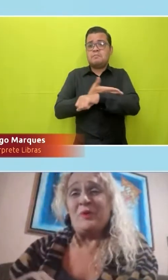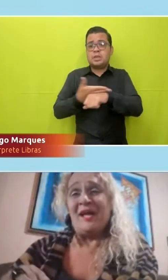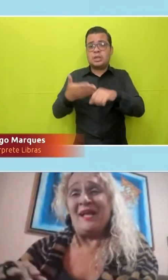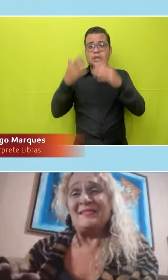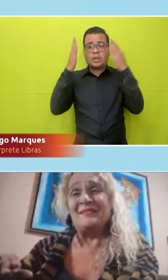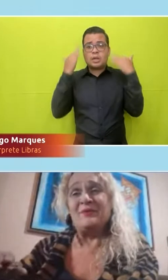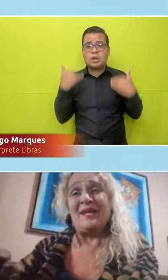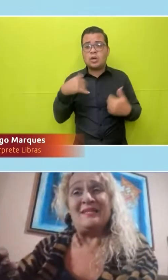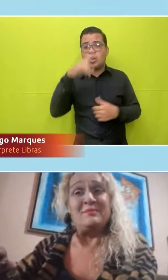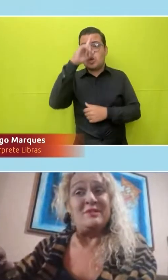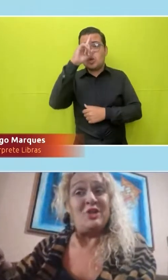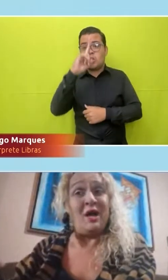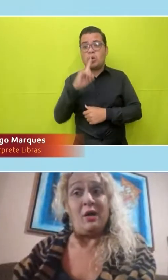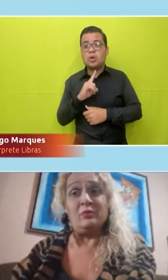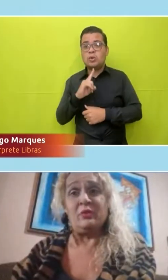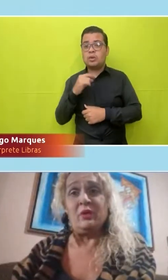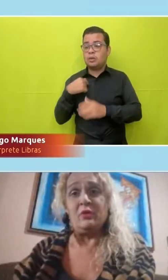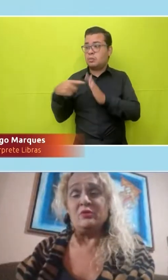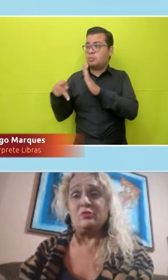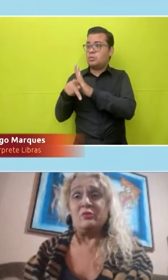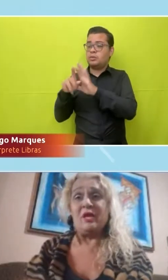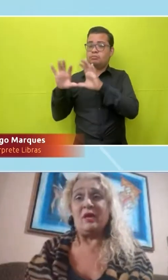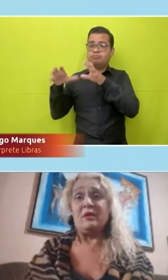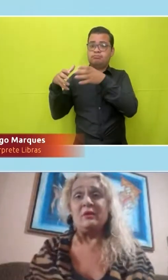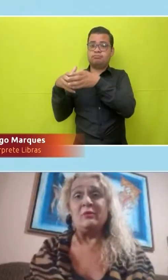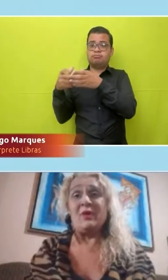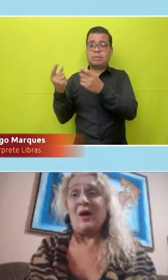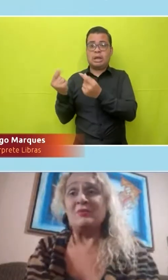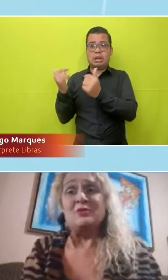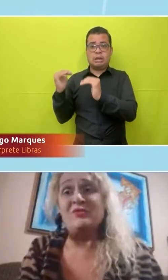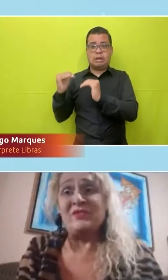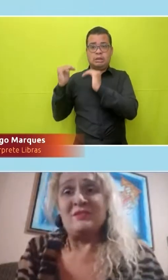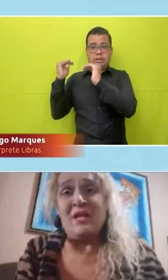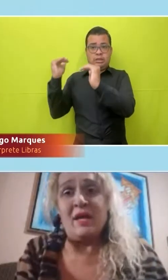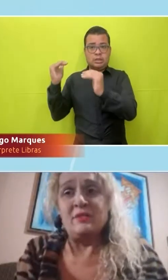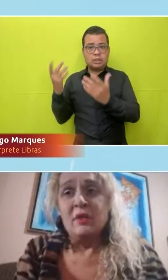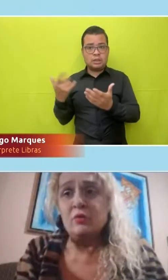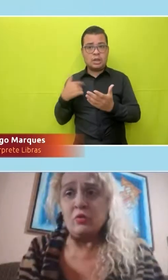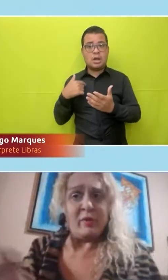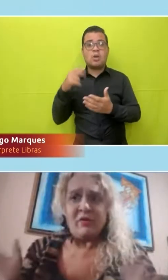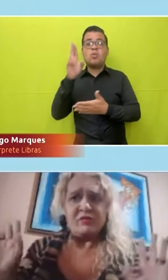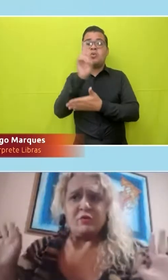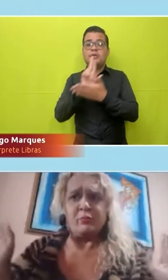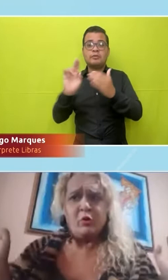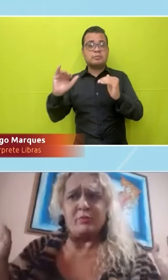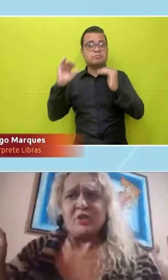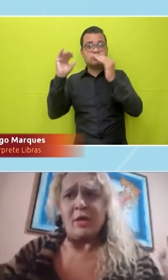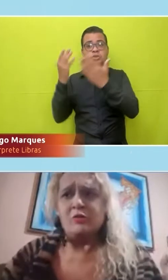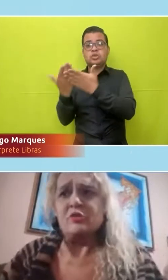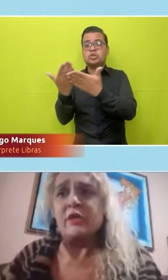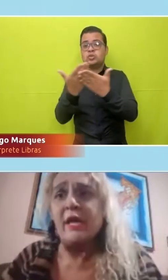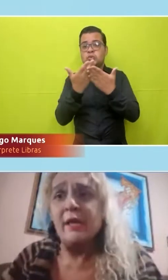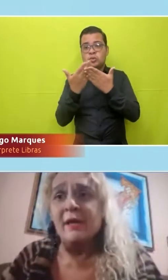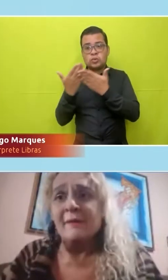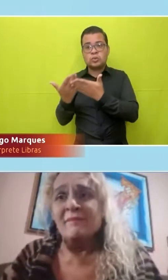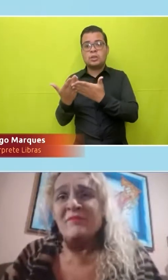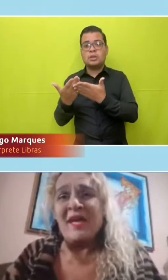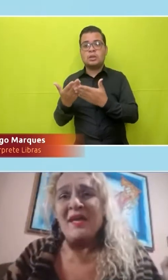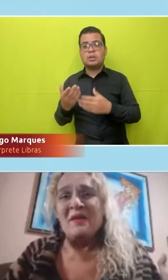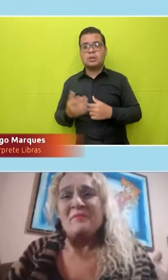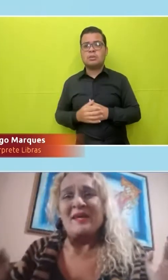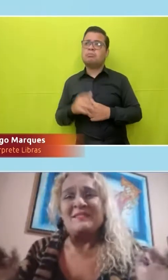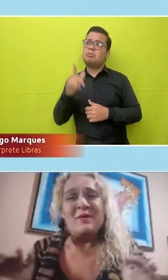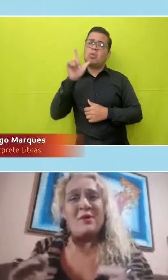uma relação da classe média alta. Eu estudei em altas universidades. Tudo bem que eu vim de bolo para chegar onde eu cheguei,